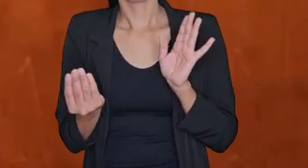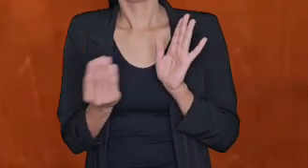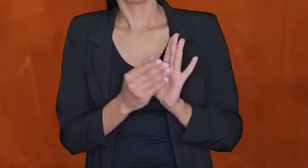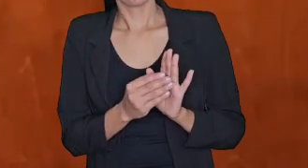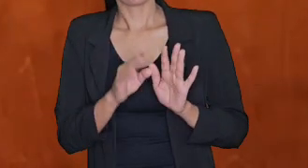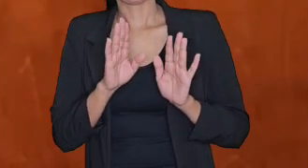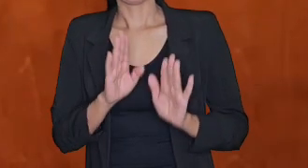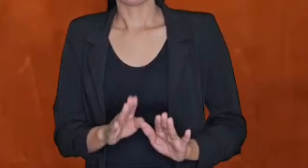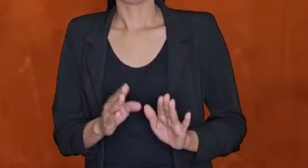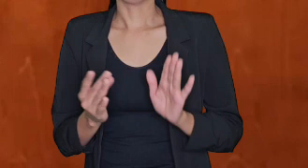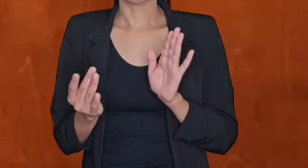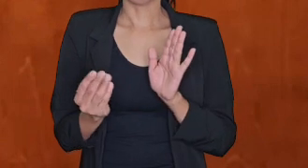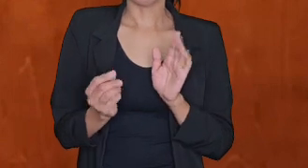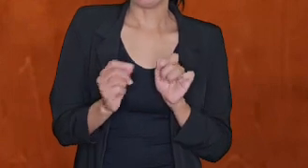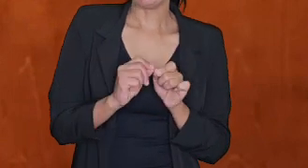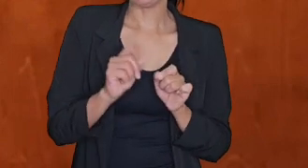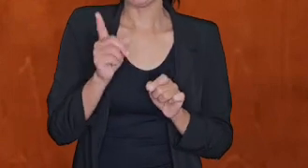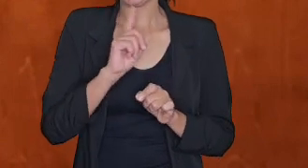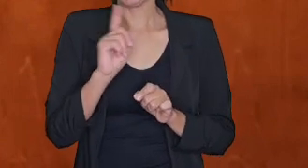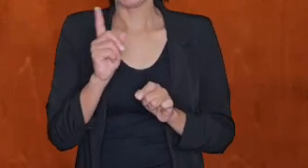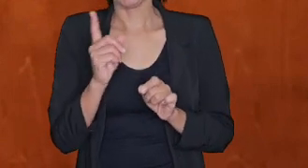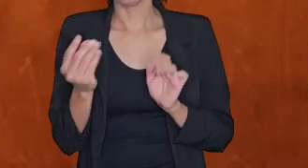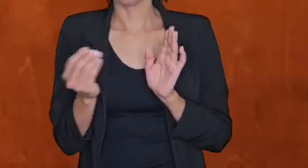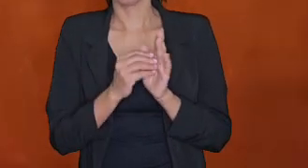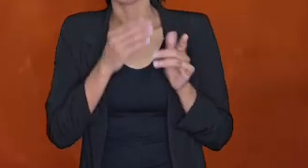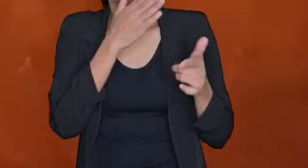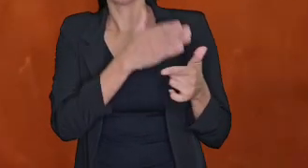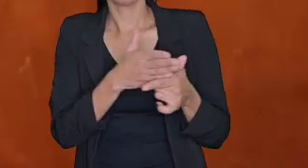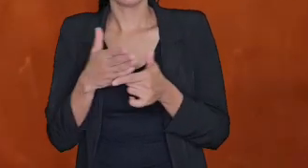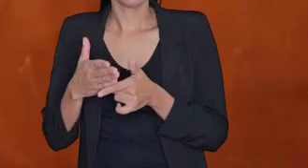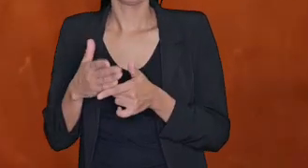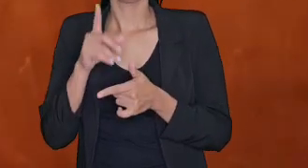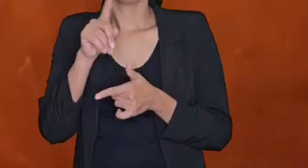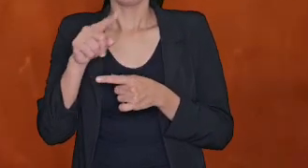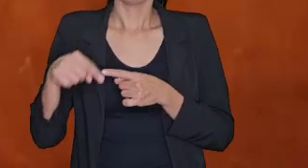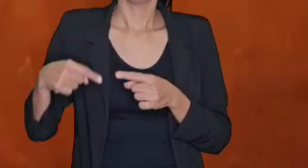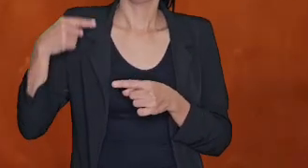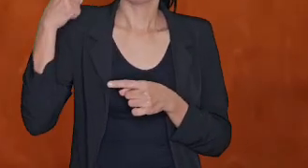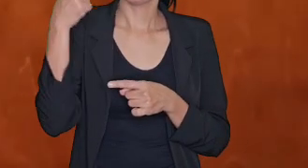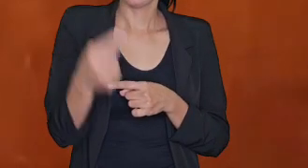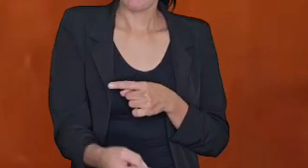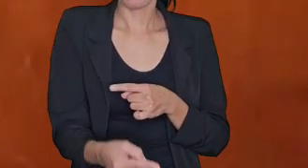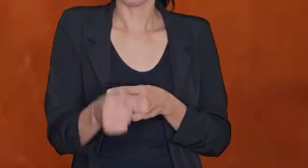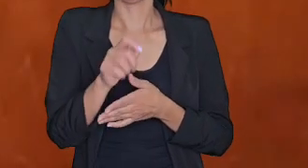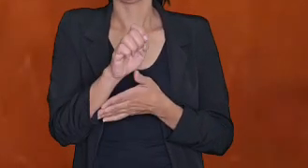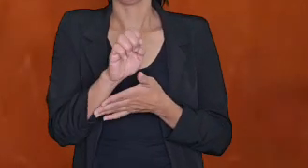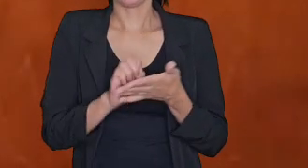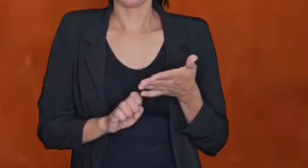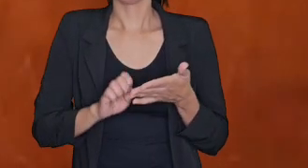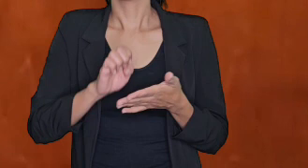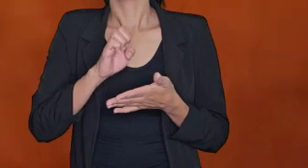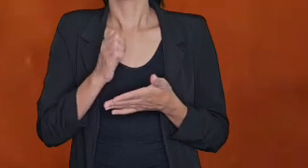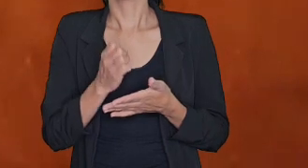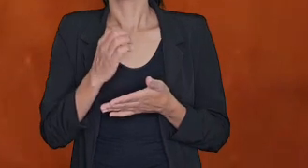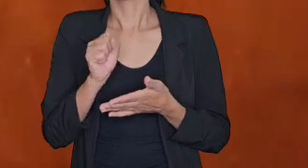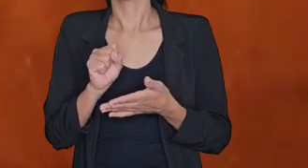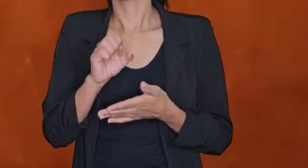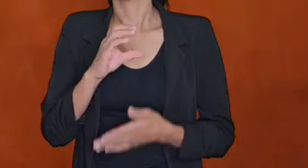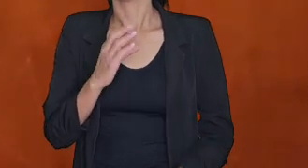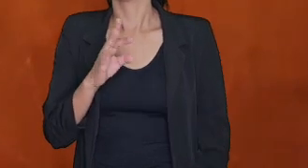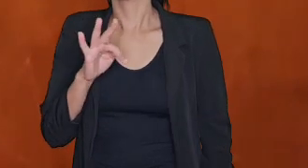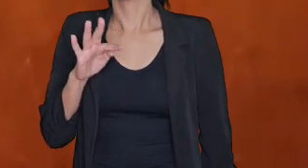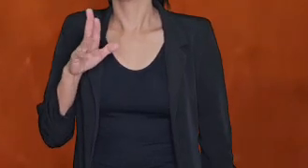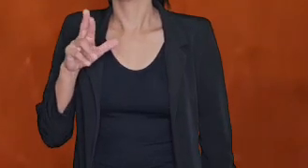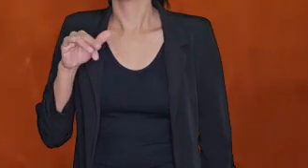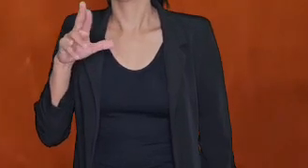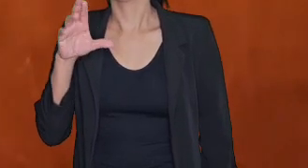de cujos, a rola, e o fato de fazer ou não fazer o inventário, a partilha, vem num ato posterior